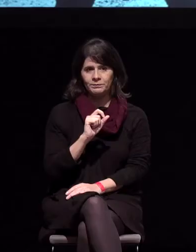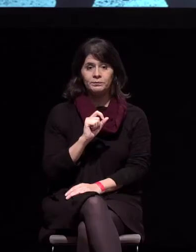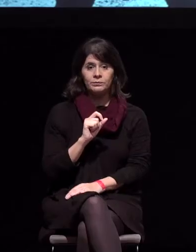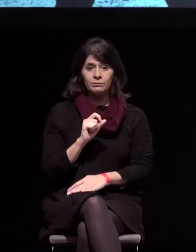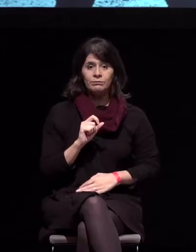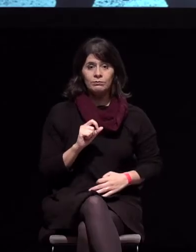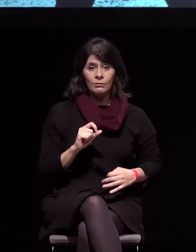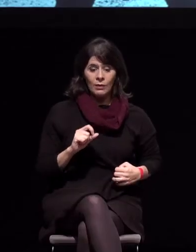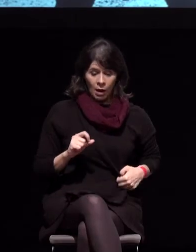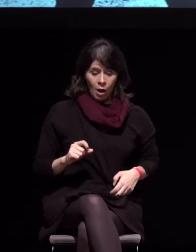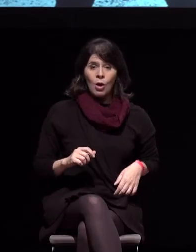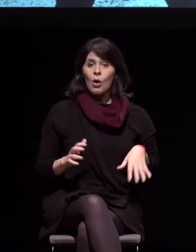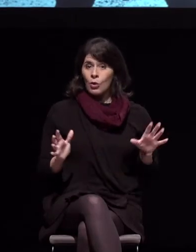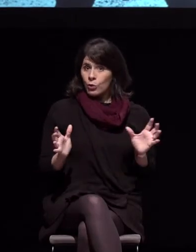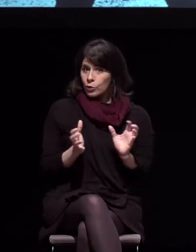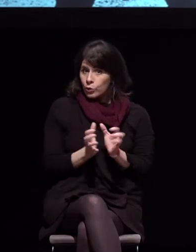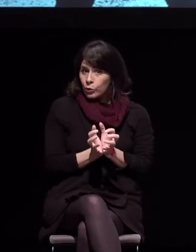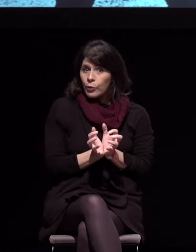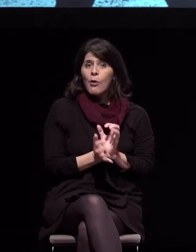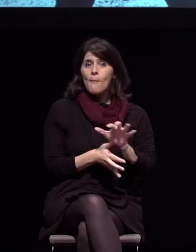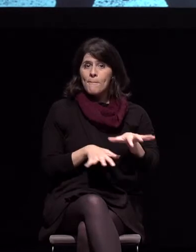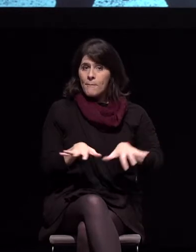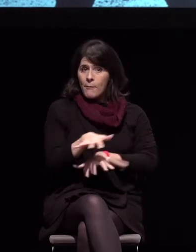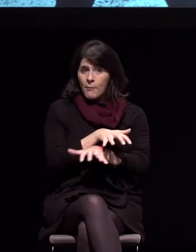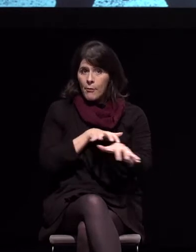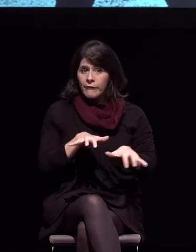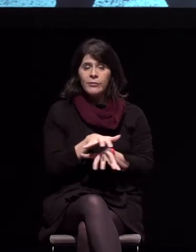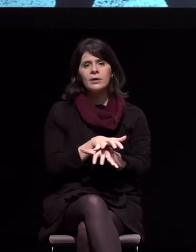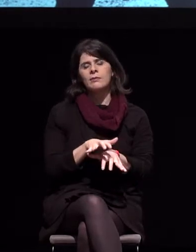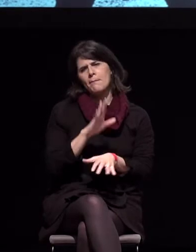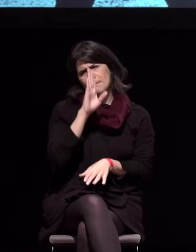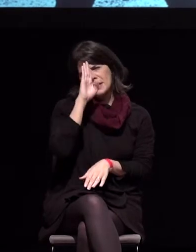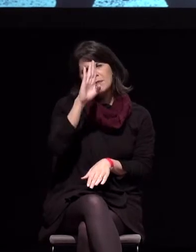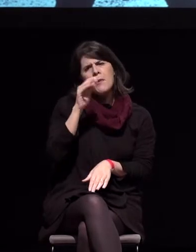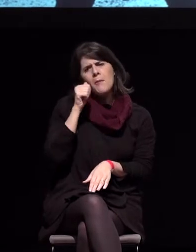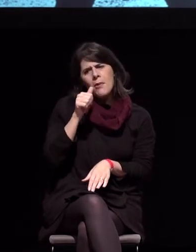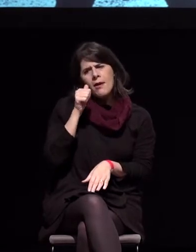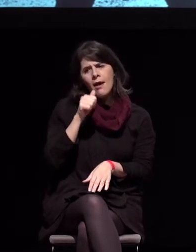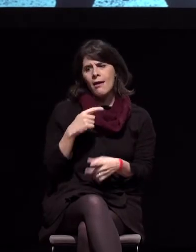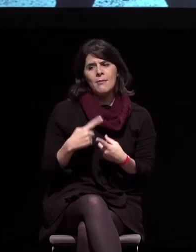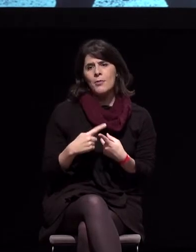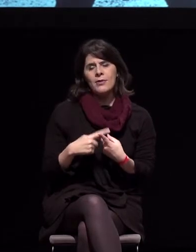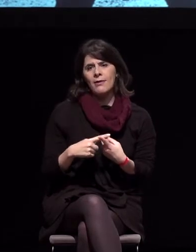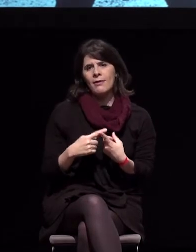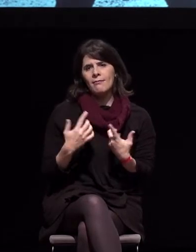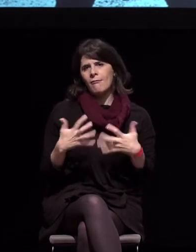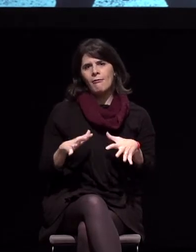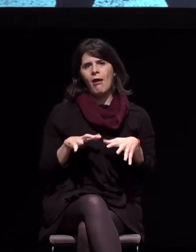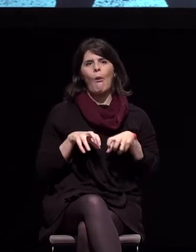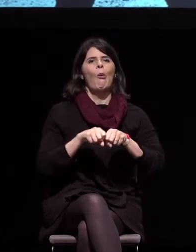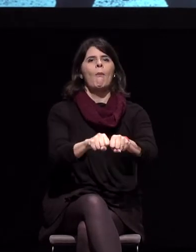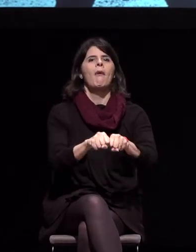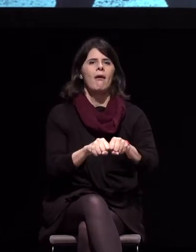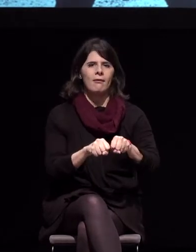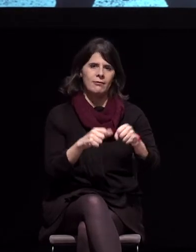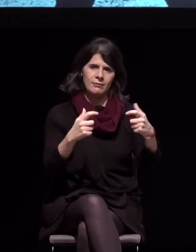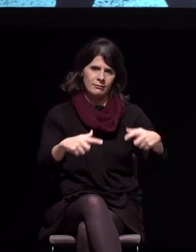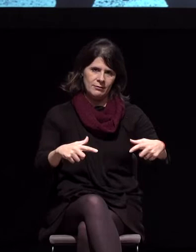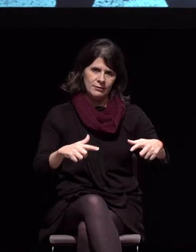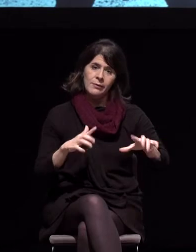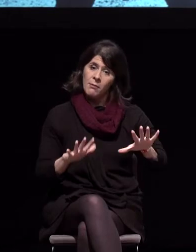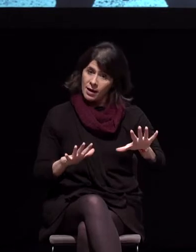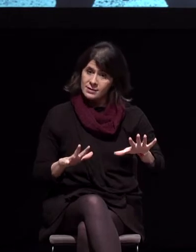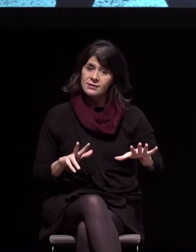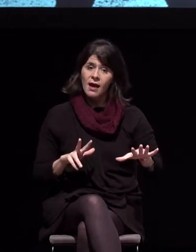orquestrados primeiramente pelas mulheres, né? Porque elas vão ocupar esses lugares, eles não querem, e eles vão para lá. Mas então,